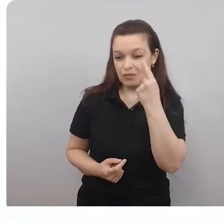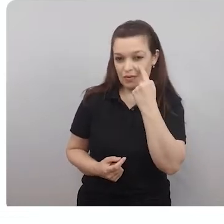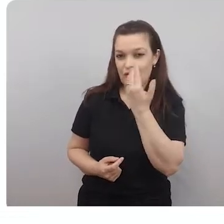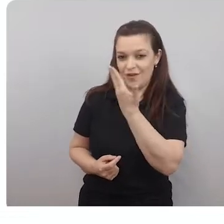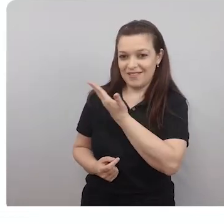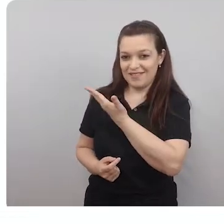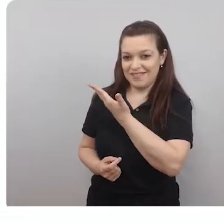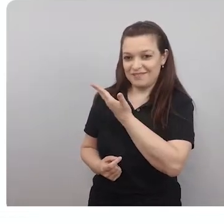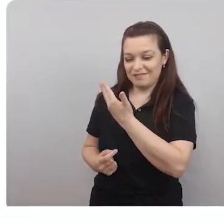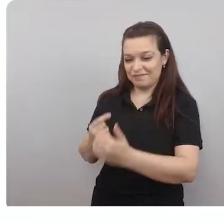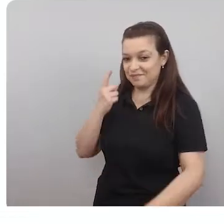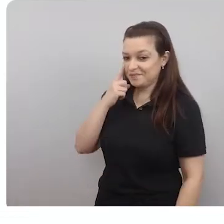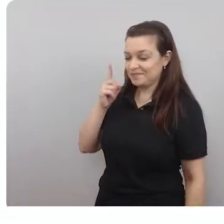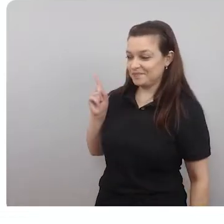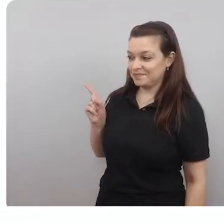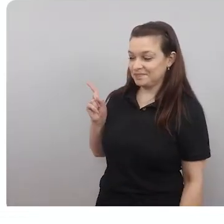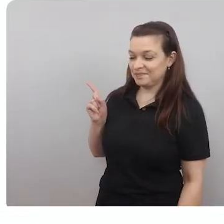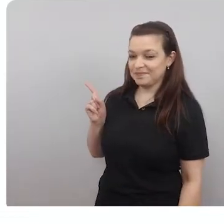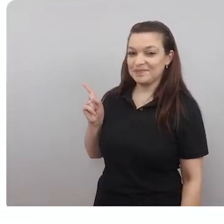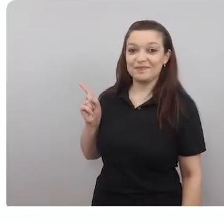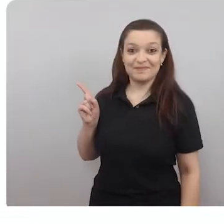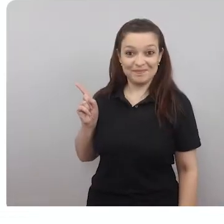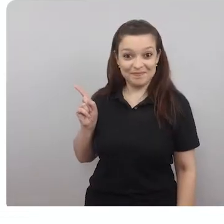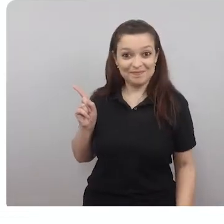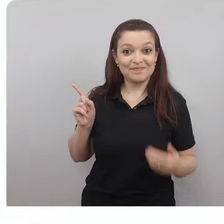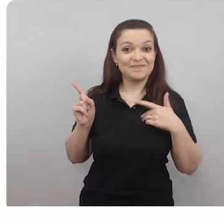adivinhar olhando a imagem.